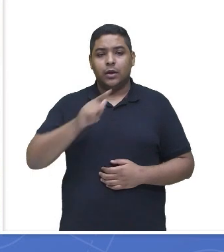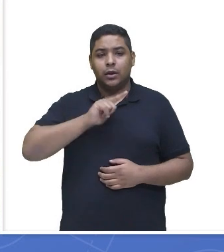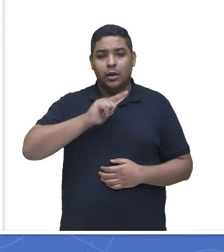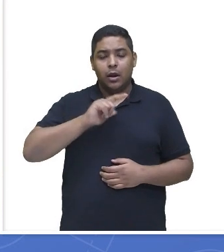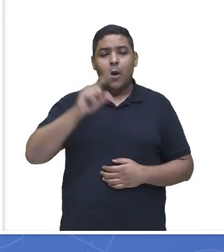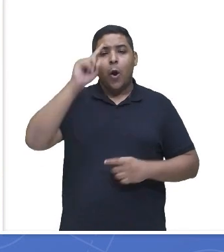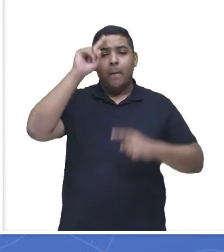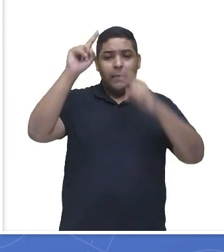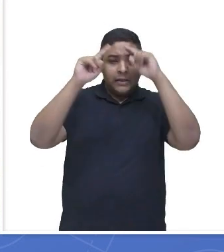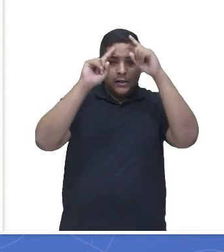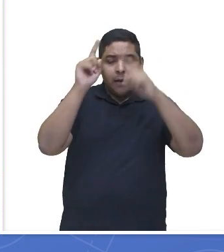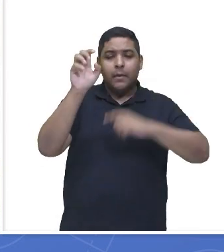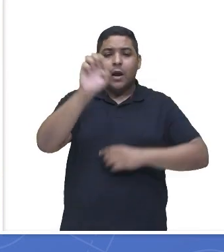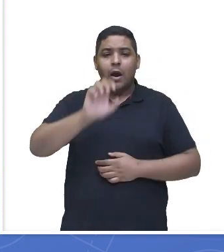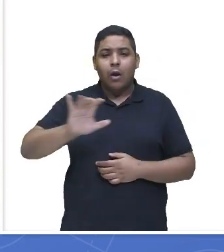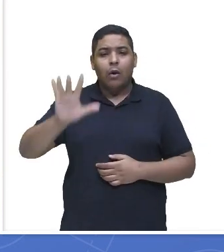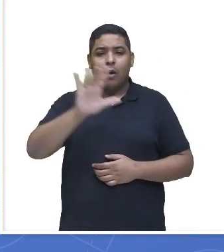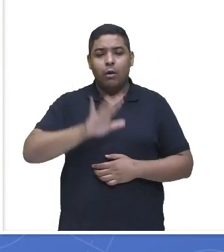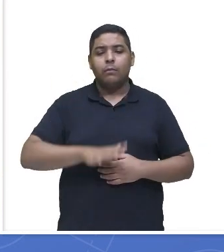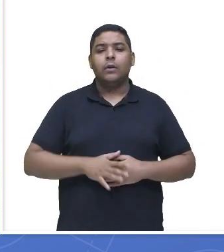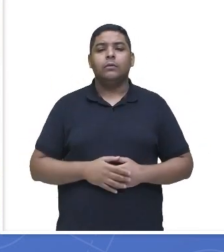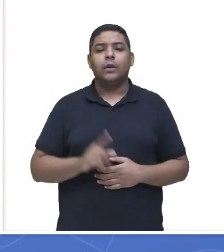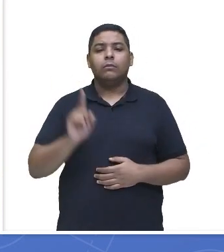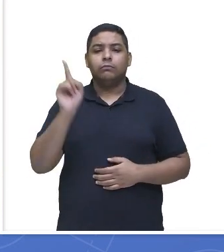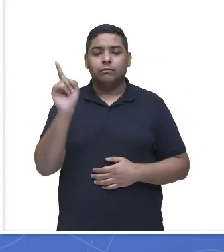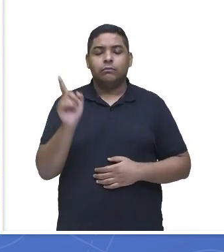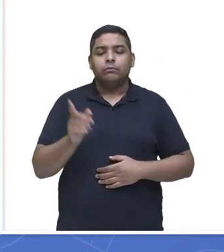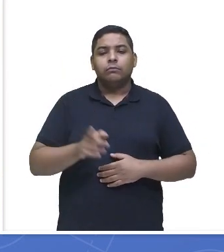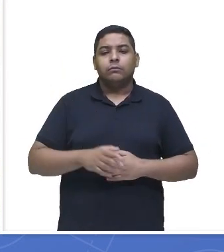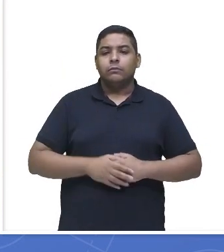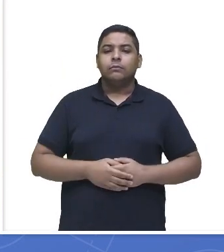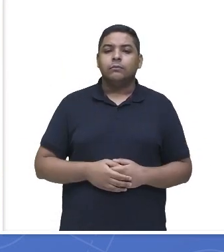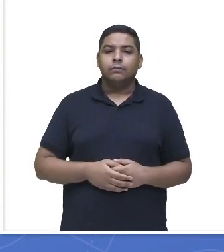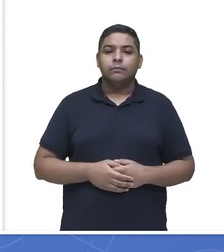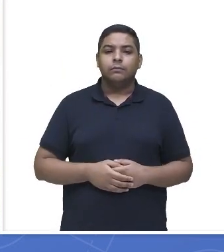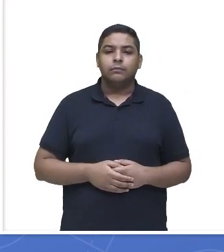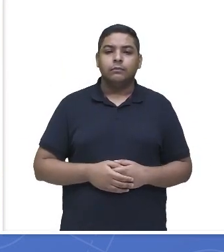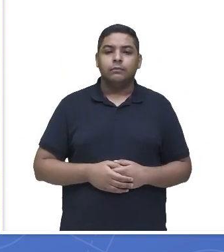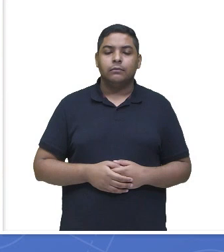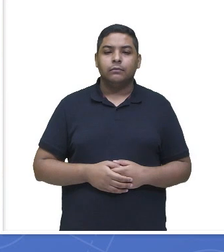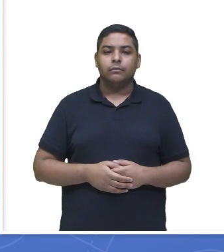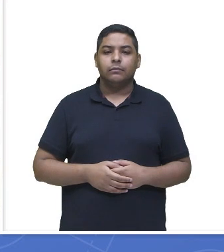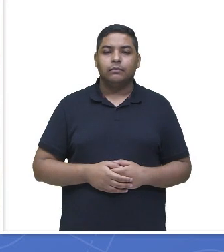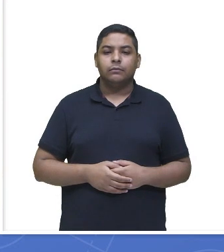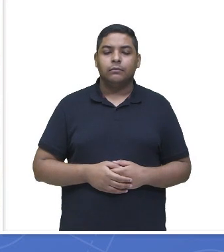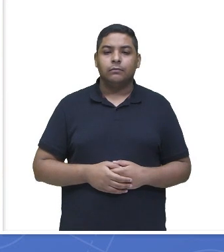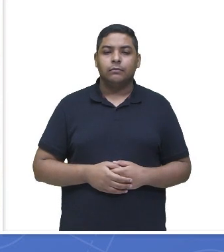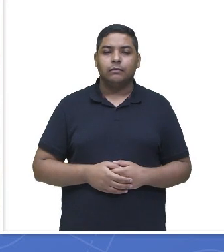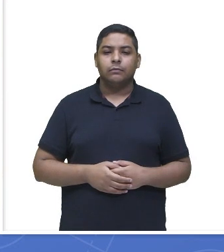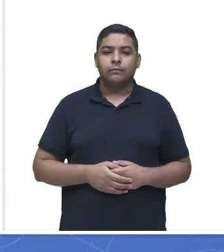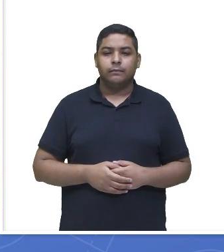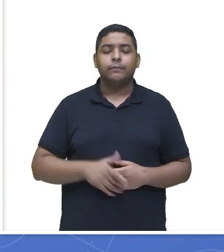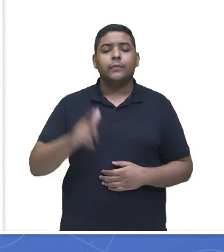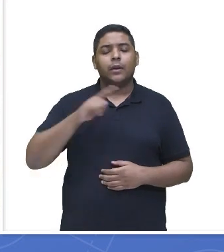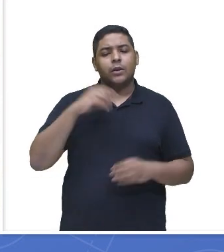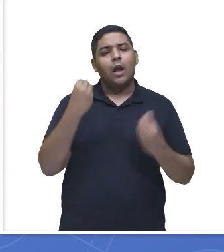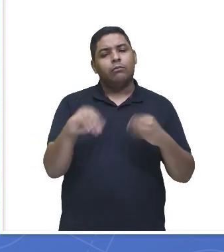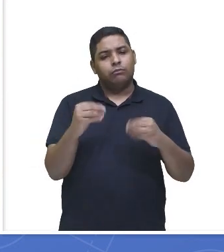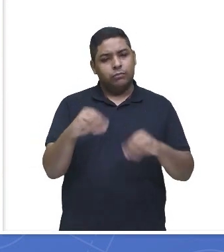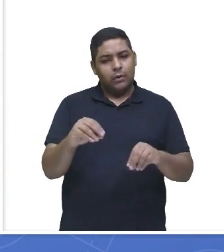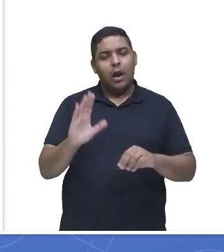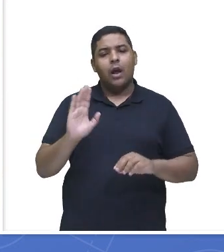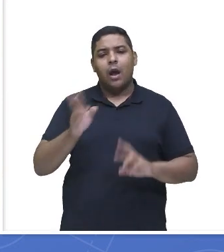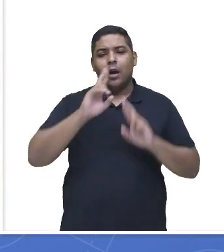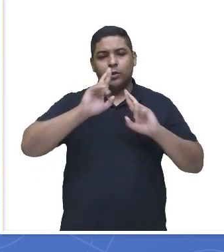pensamento moderno e atual? Muito bem. Quais foram essas consequências? Vocês colocaram algumas coisas aí,